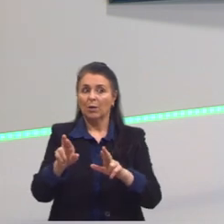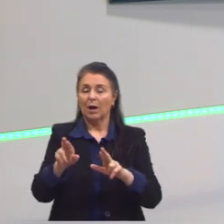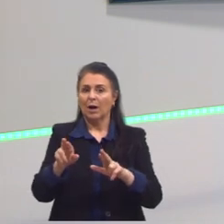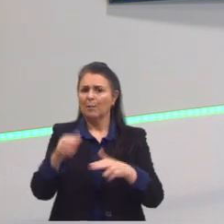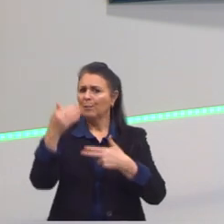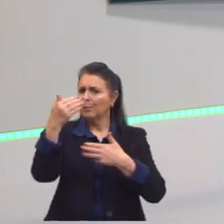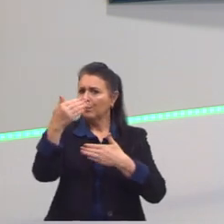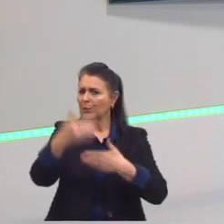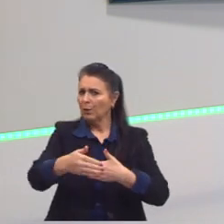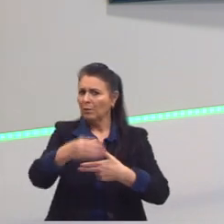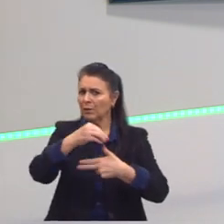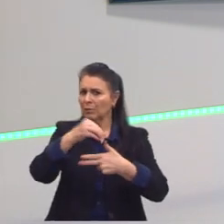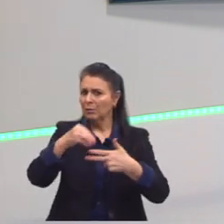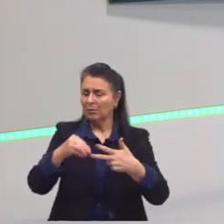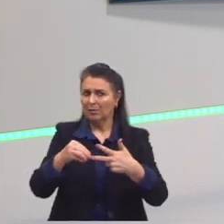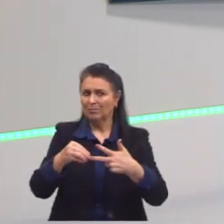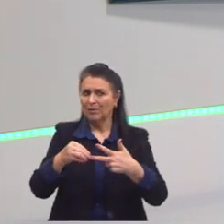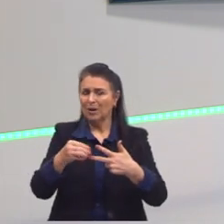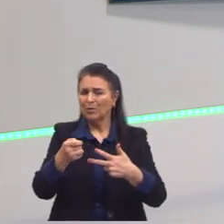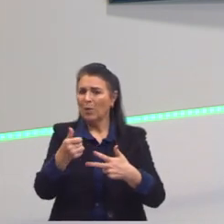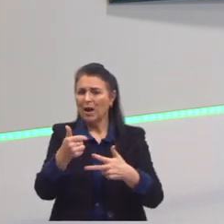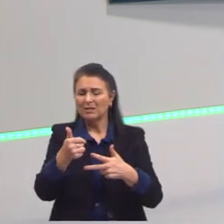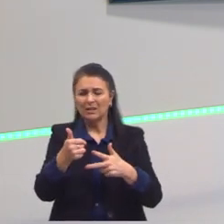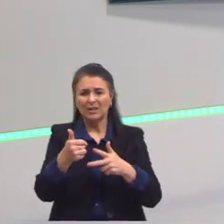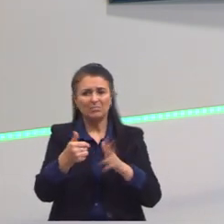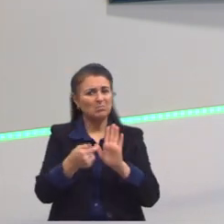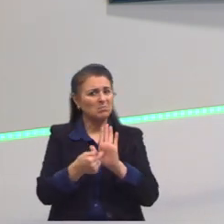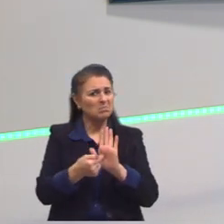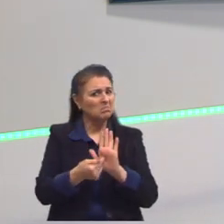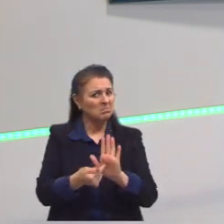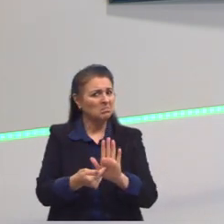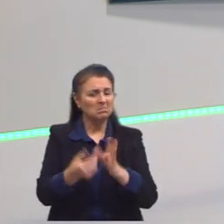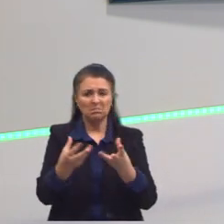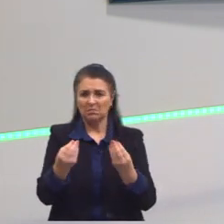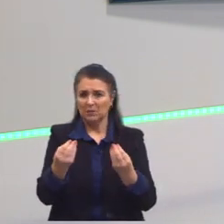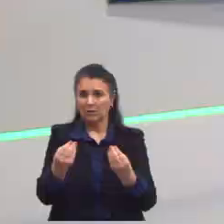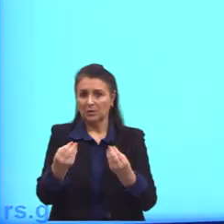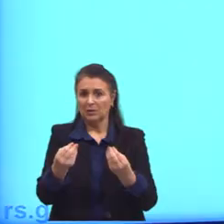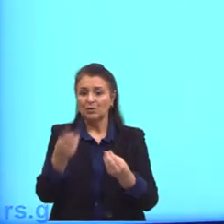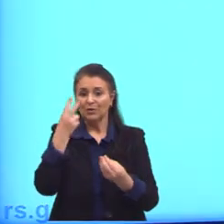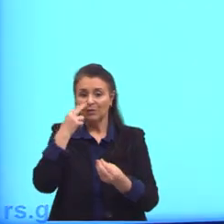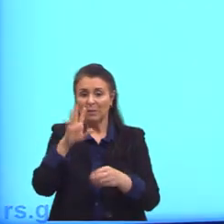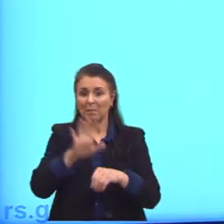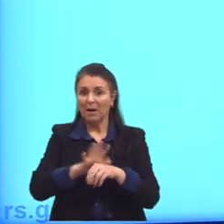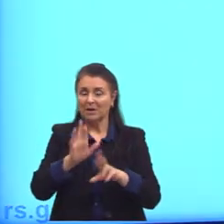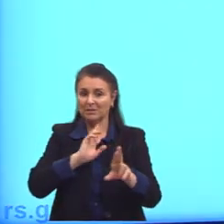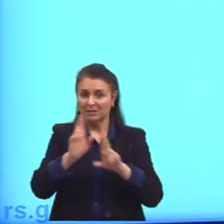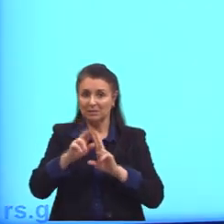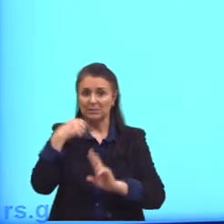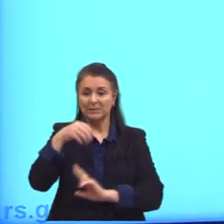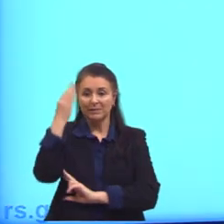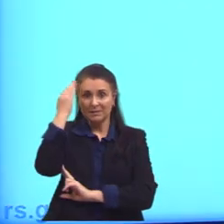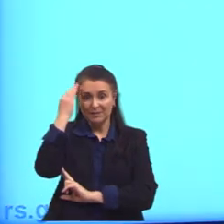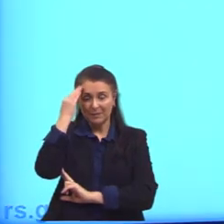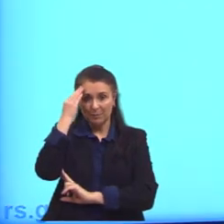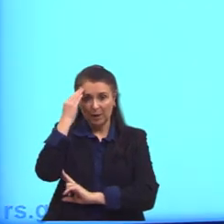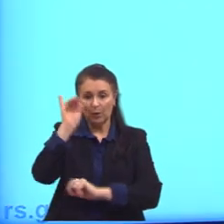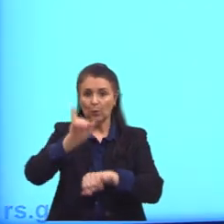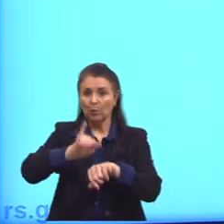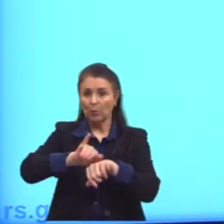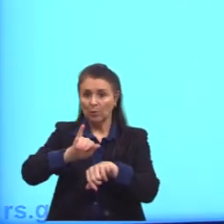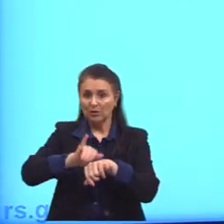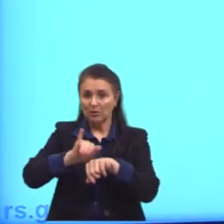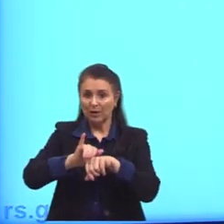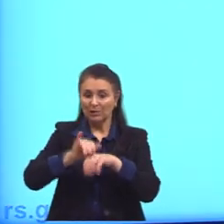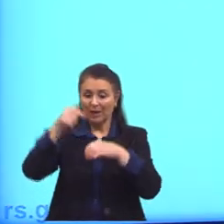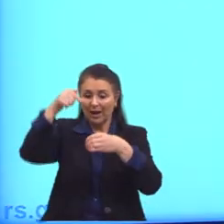ela até não aparece muito né gente acaba vendo mais essa relação aqui onde a gente precisa saber que quando um objeto